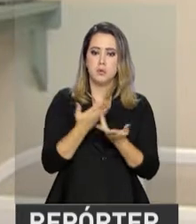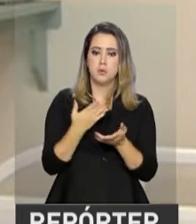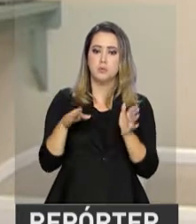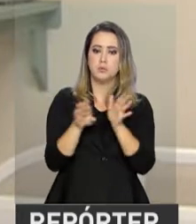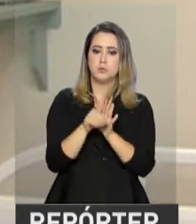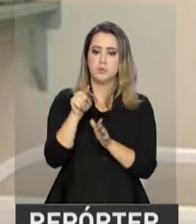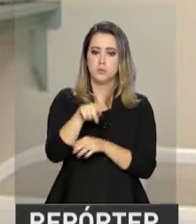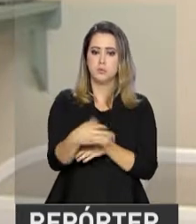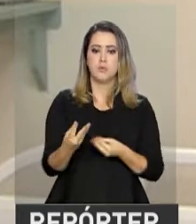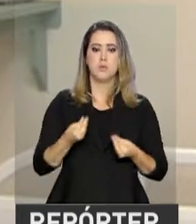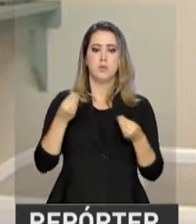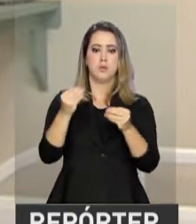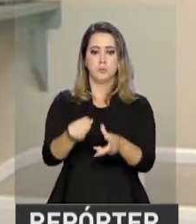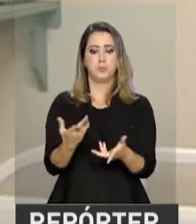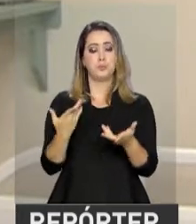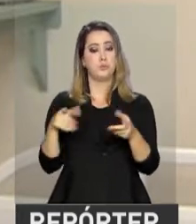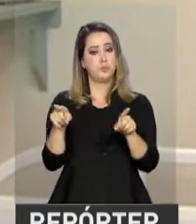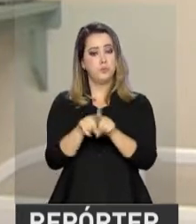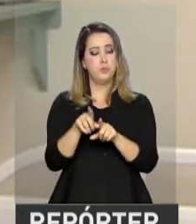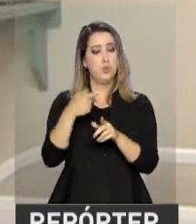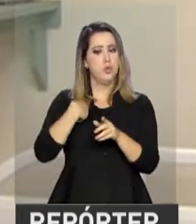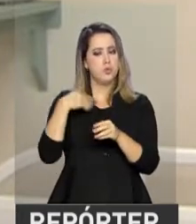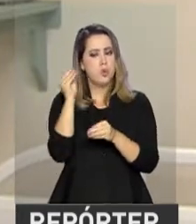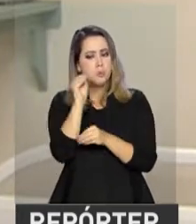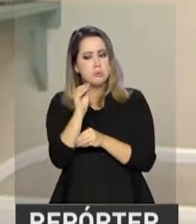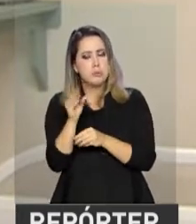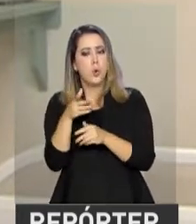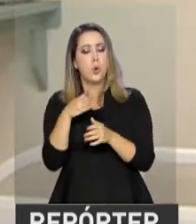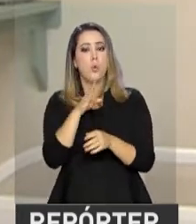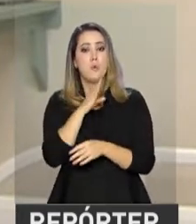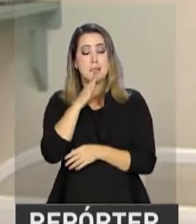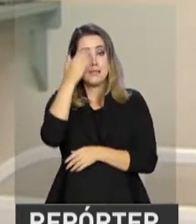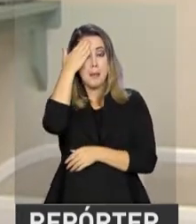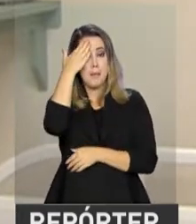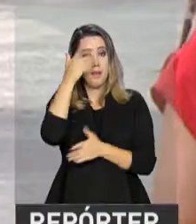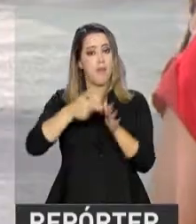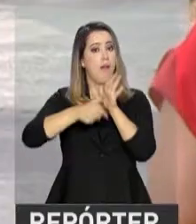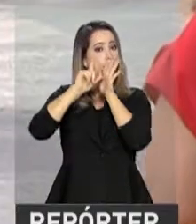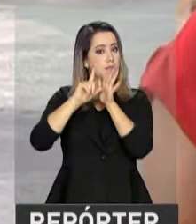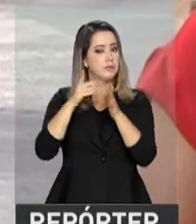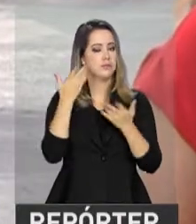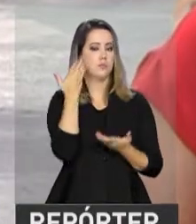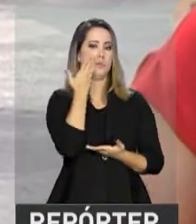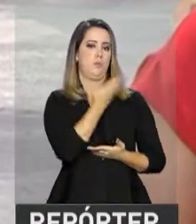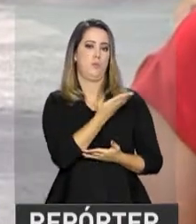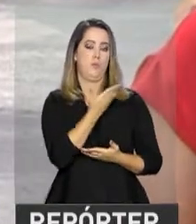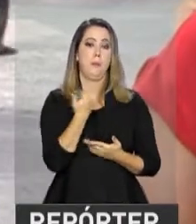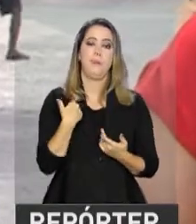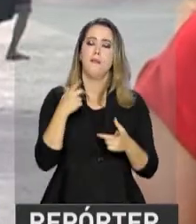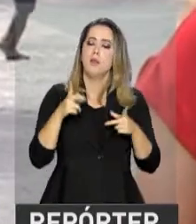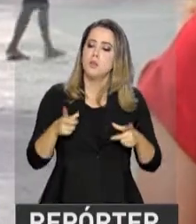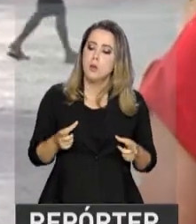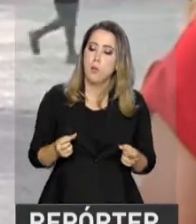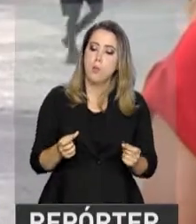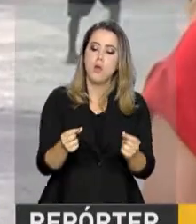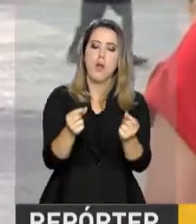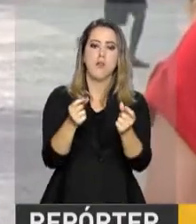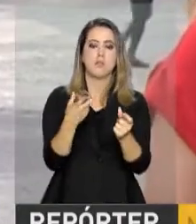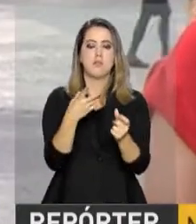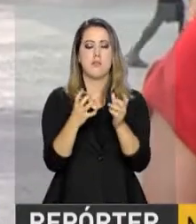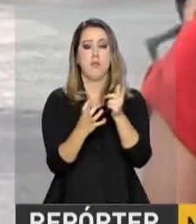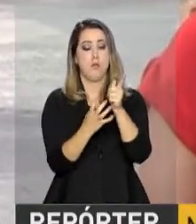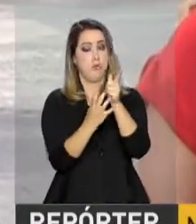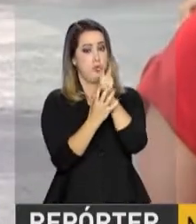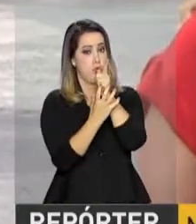para coroar o diagnóstico precoce, que a gente sempre, insistentemente, está falando sobre isso. O câncer de próstata é um dos mais comuns entre os